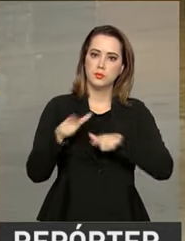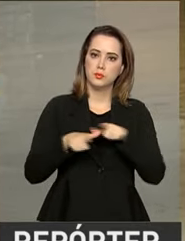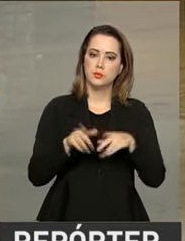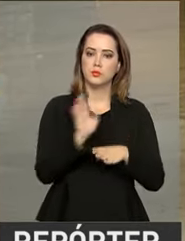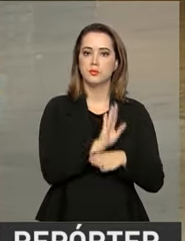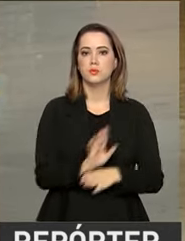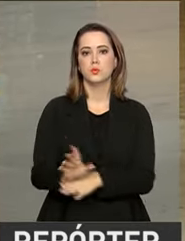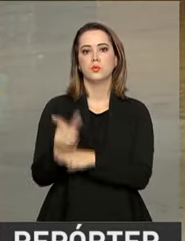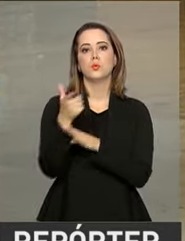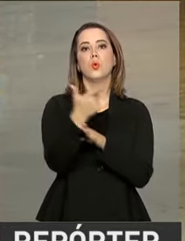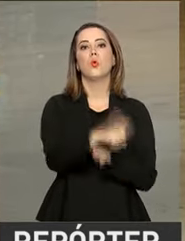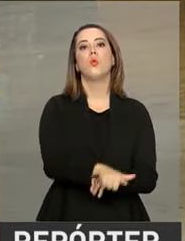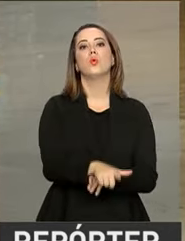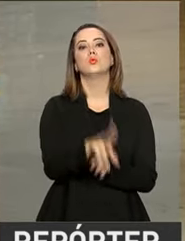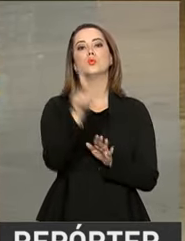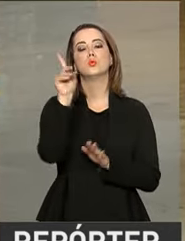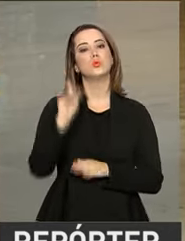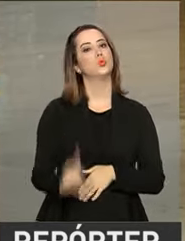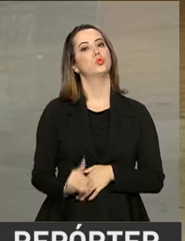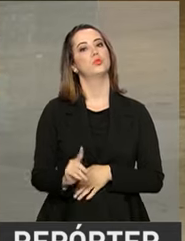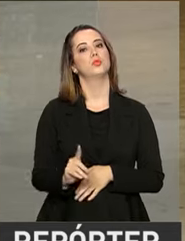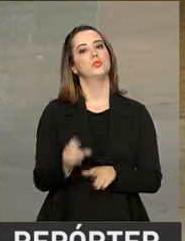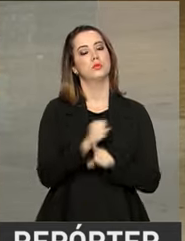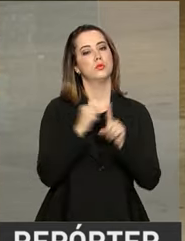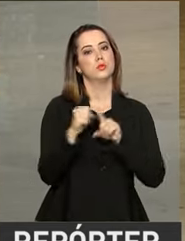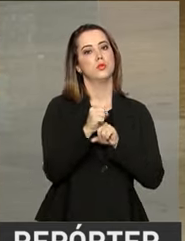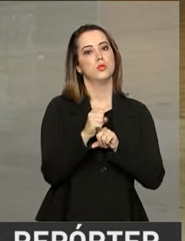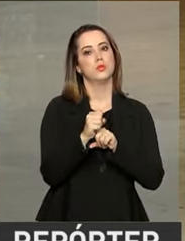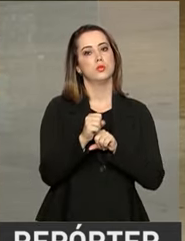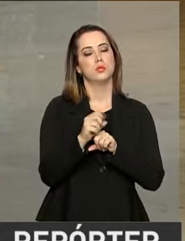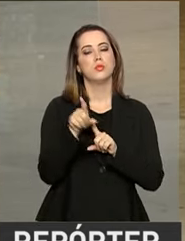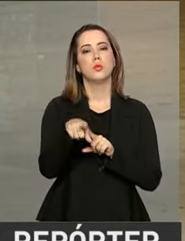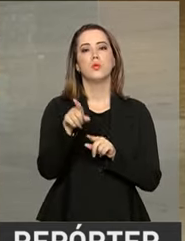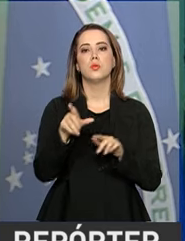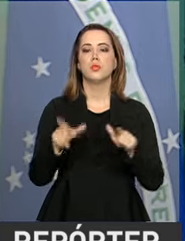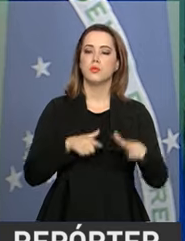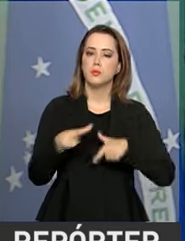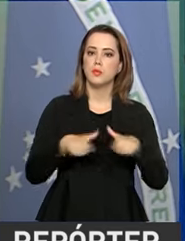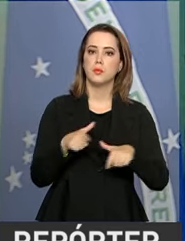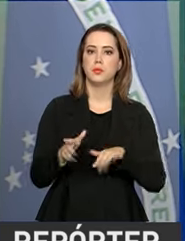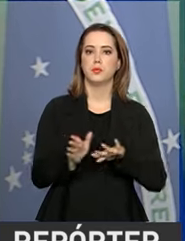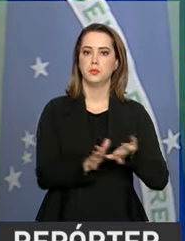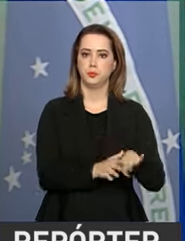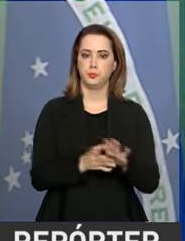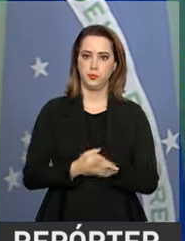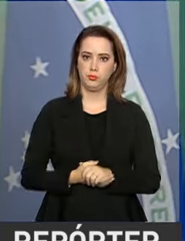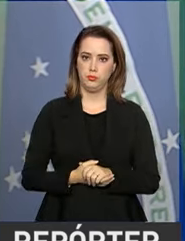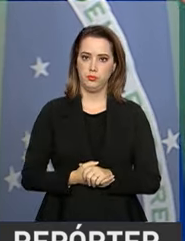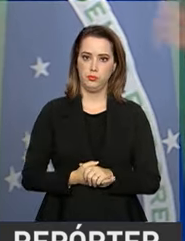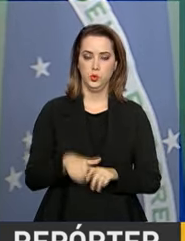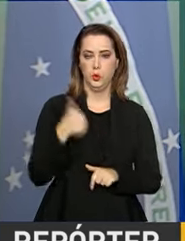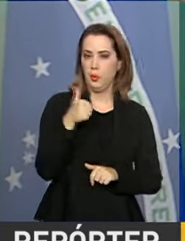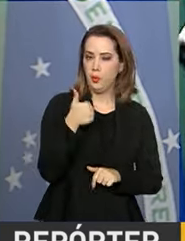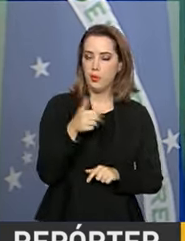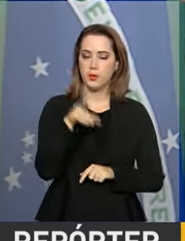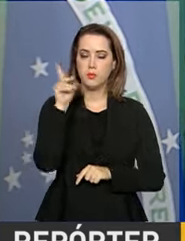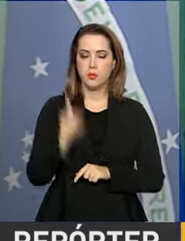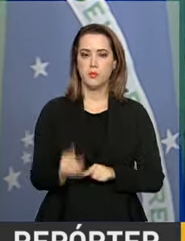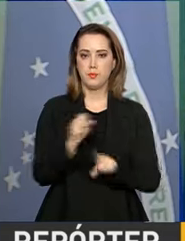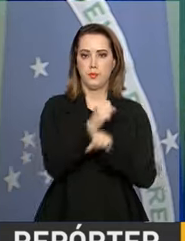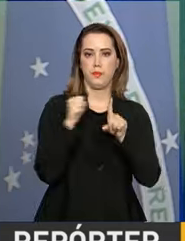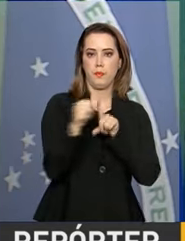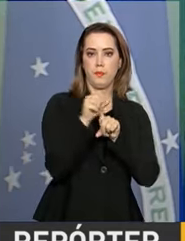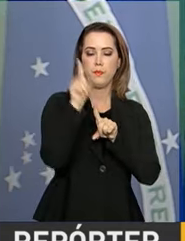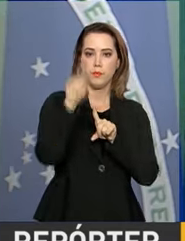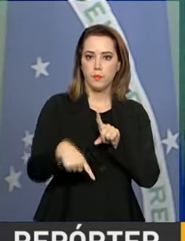garantir um outro direito social à população: o emprego. O primeiro direito social é o direito